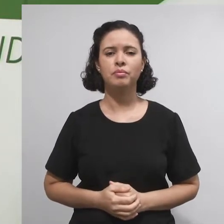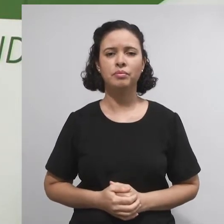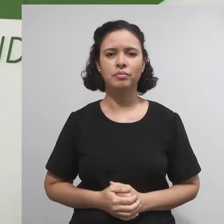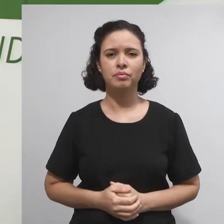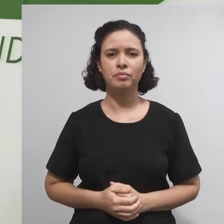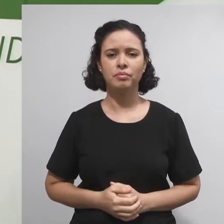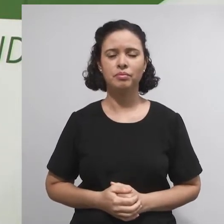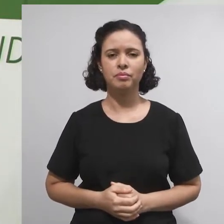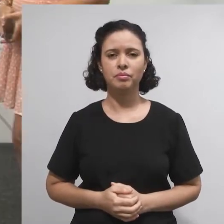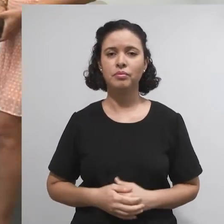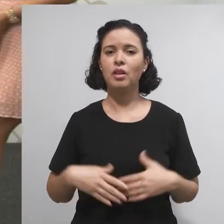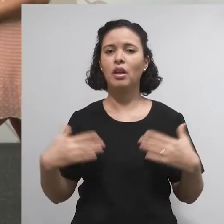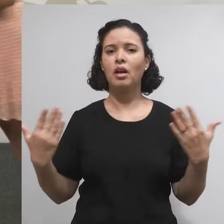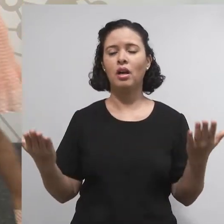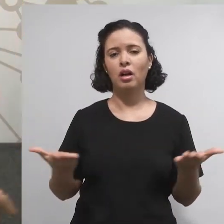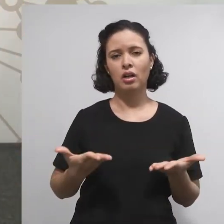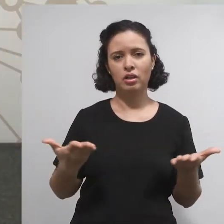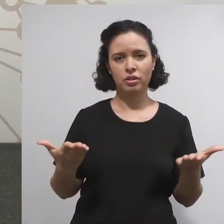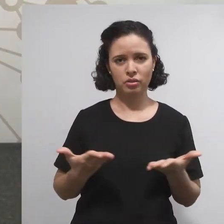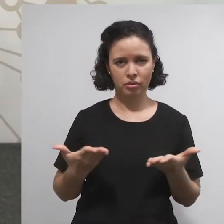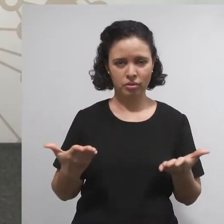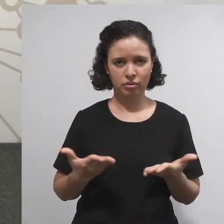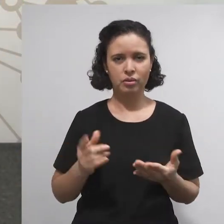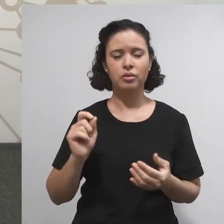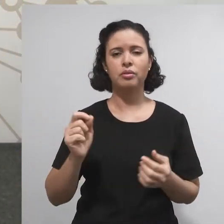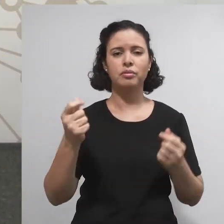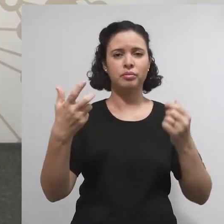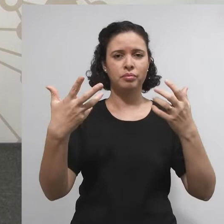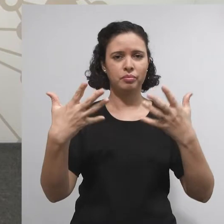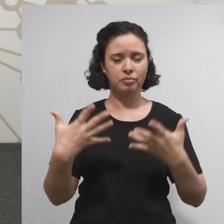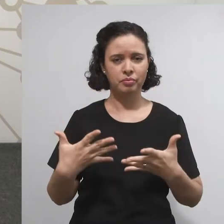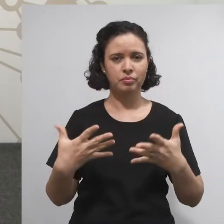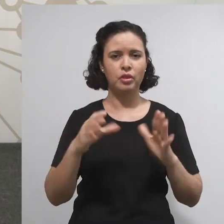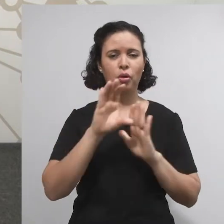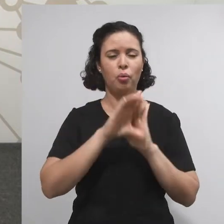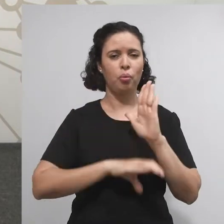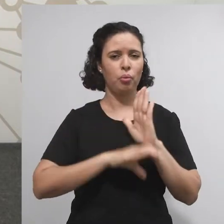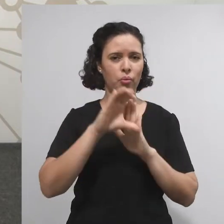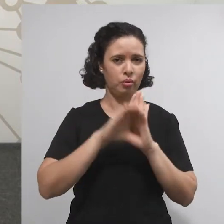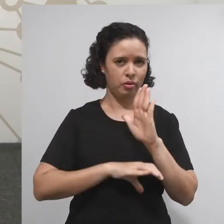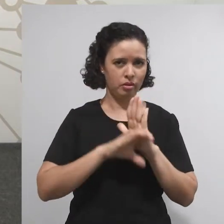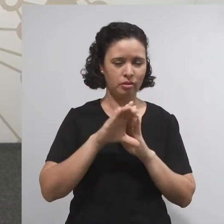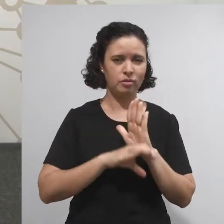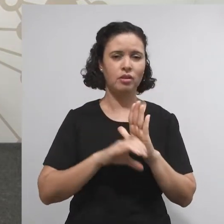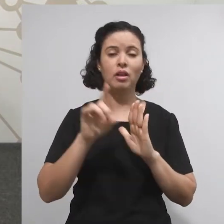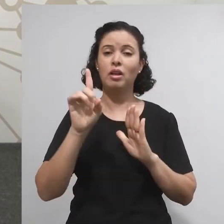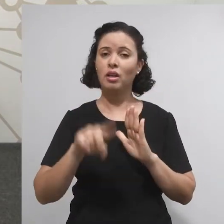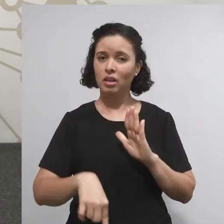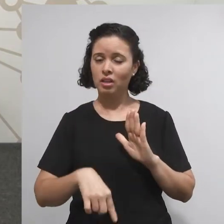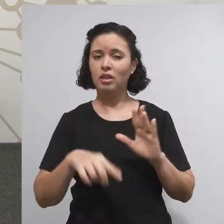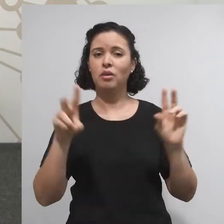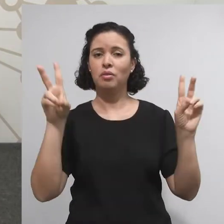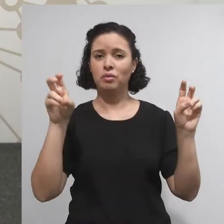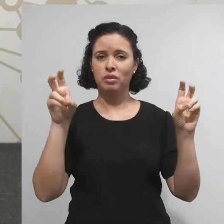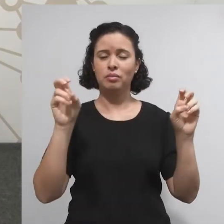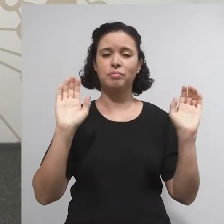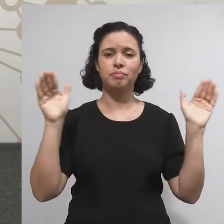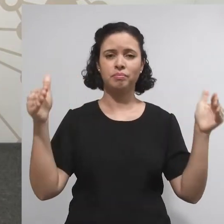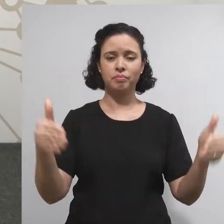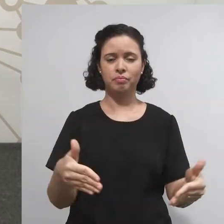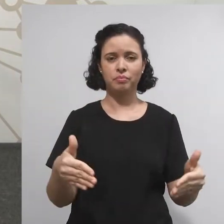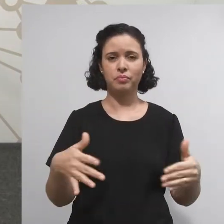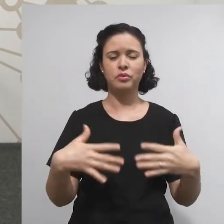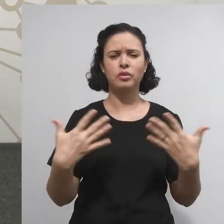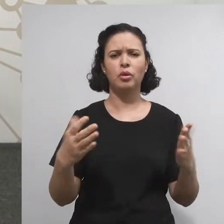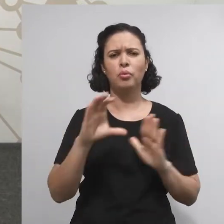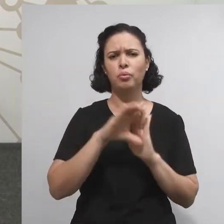Nesse episódio, vamos falar sobre currículo. Exatamente, currículo é o nosso tema principal e o